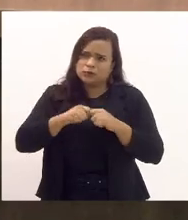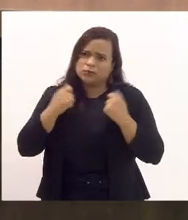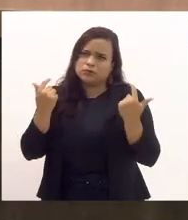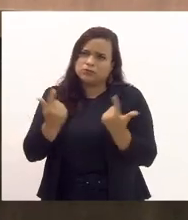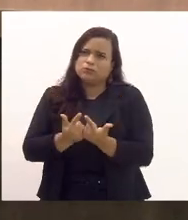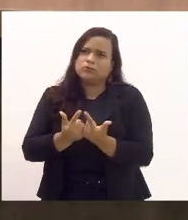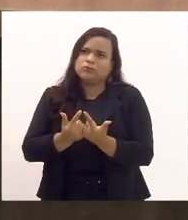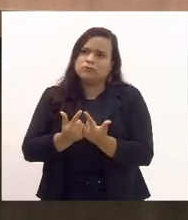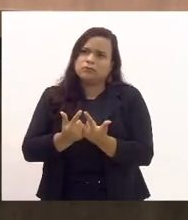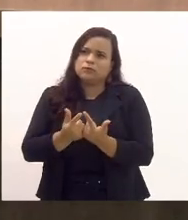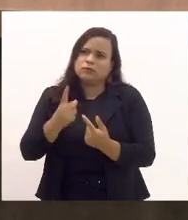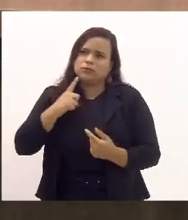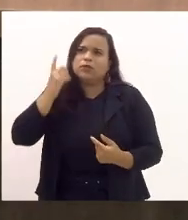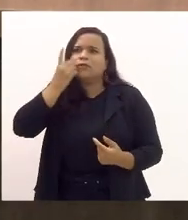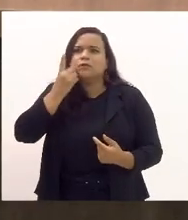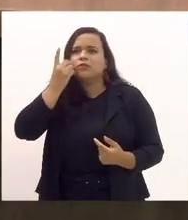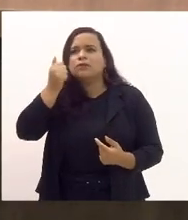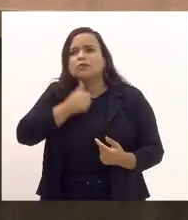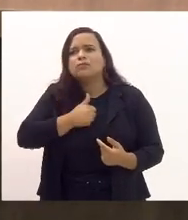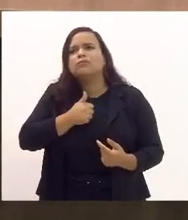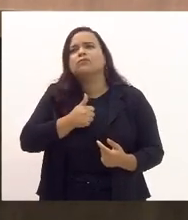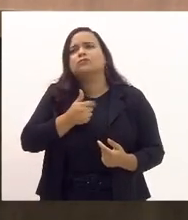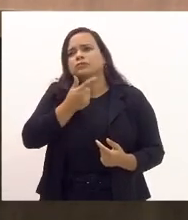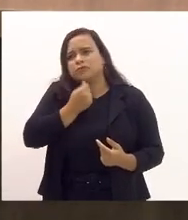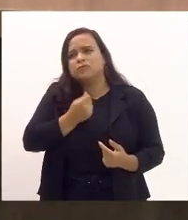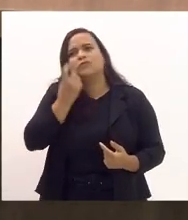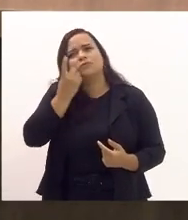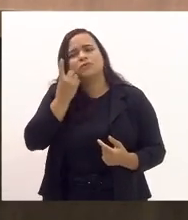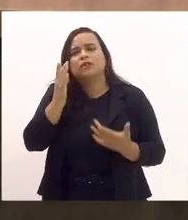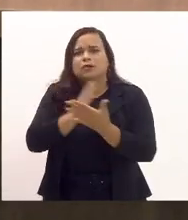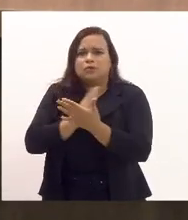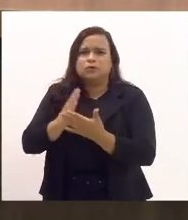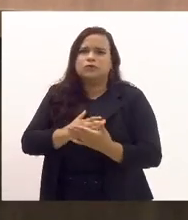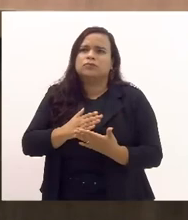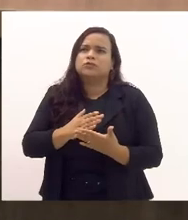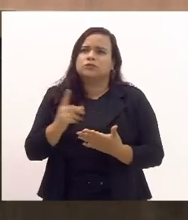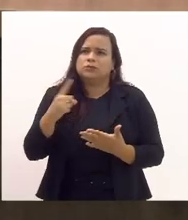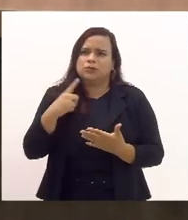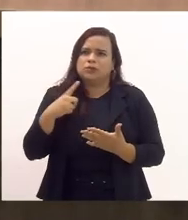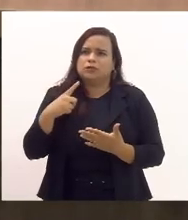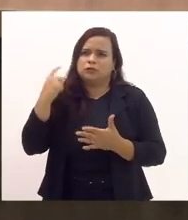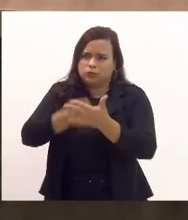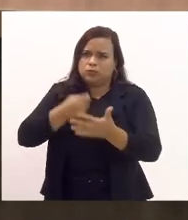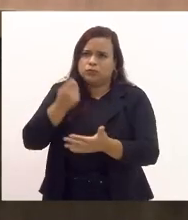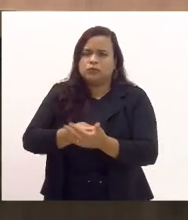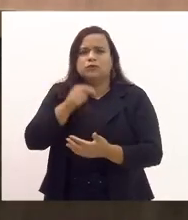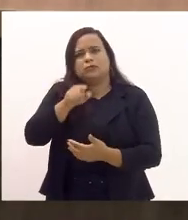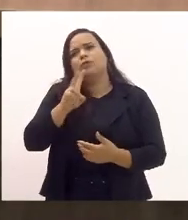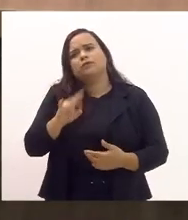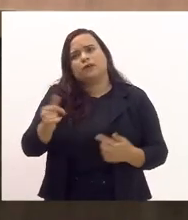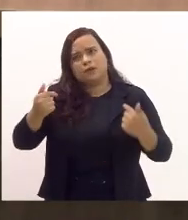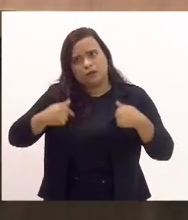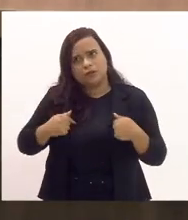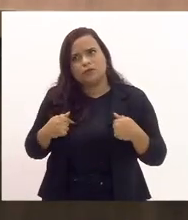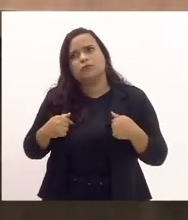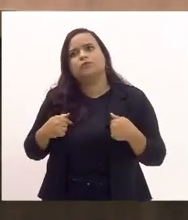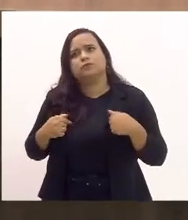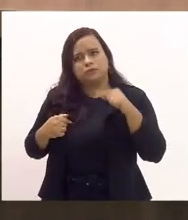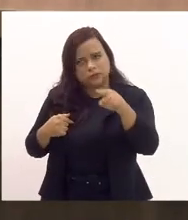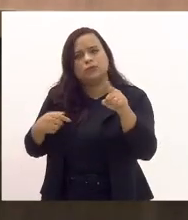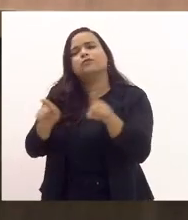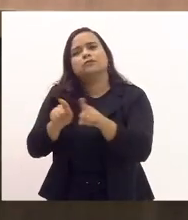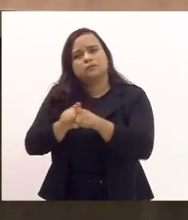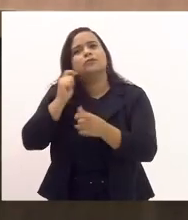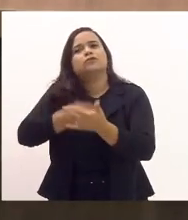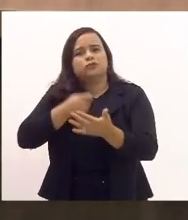nessa casa tem deputadas tem deputados que vão lutar por isso pelo menos eu e